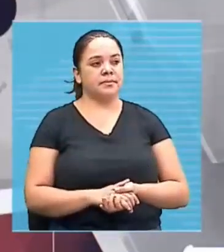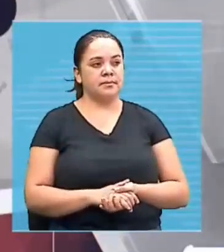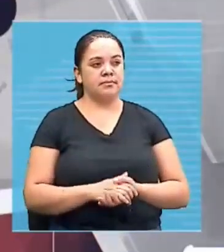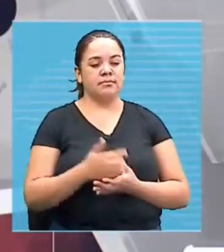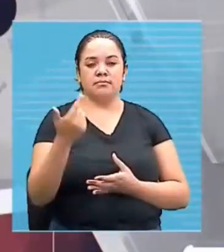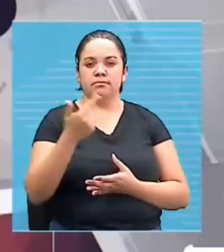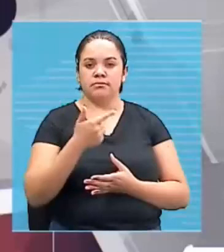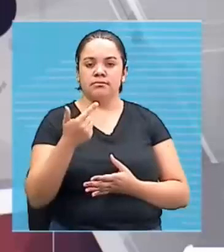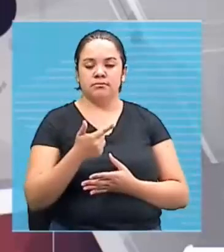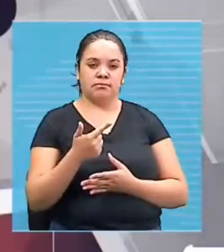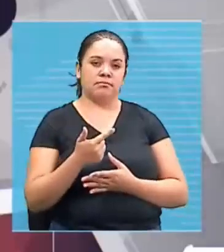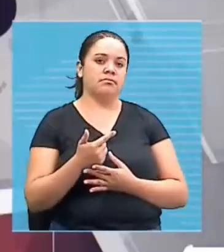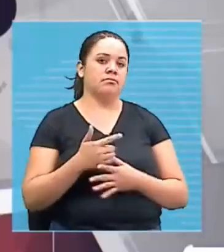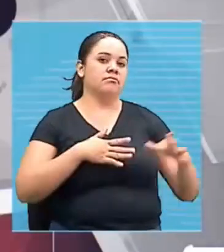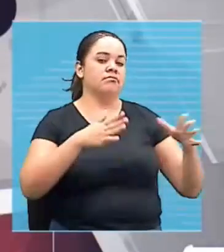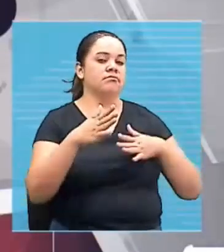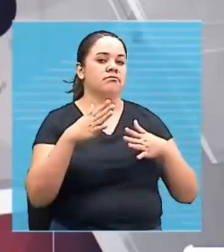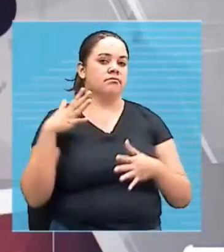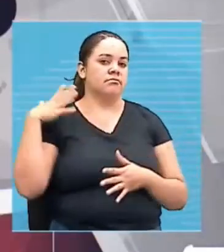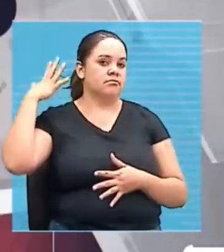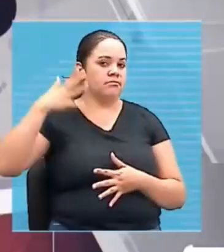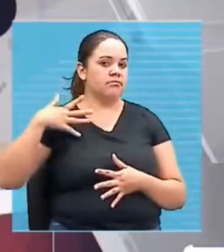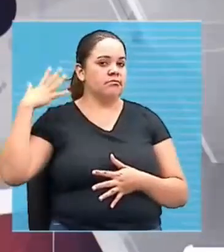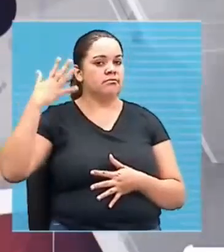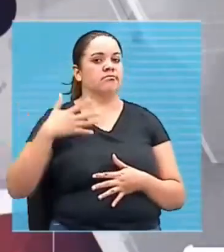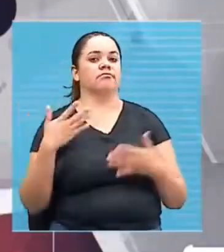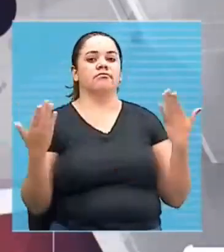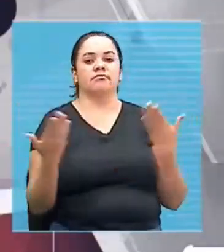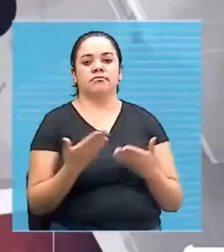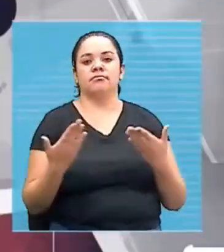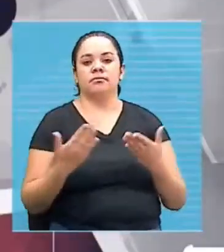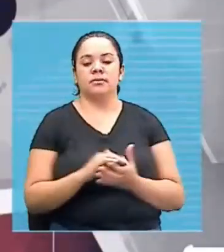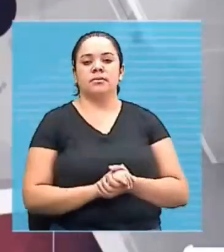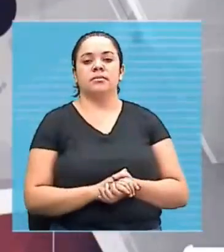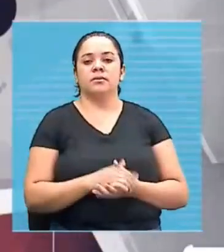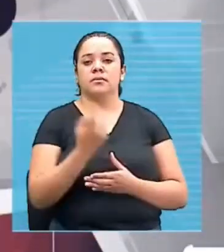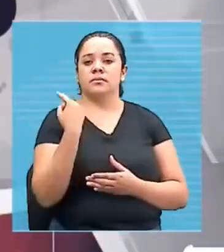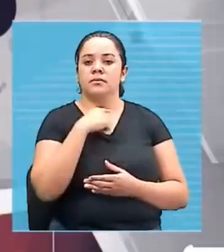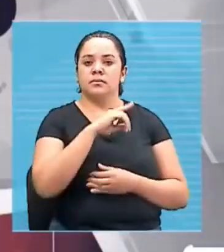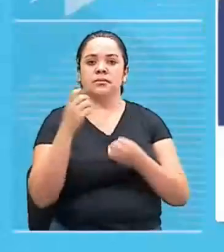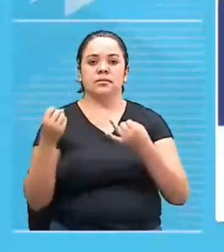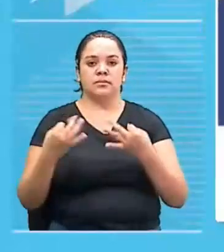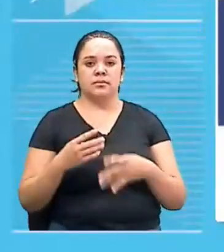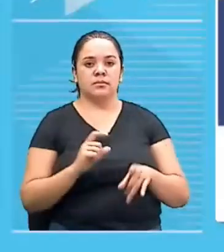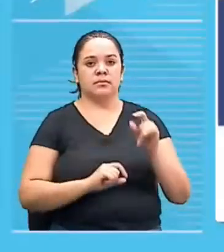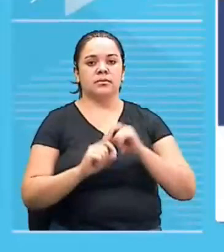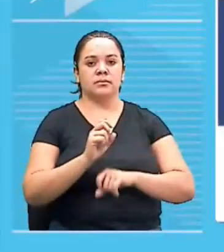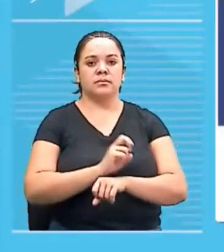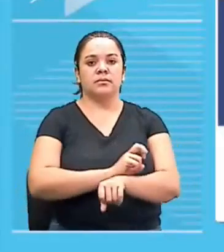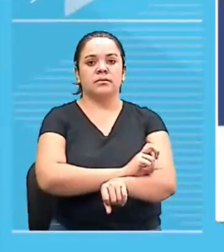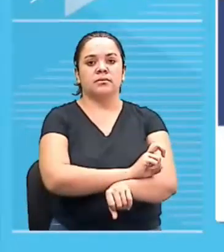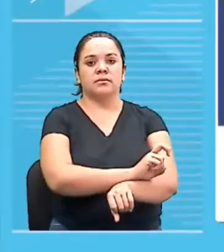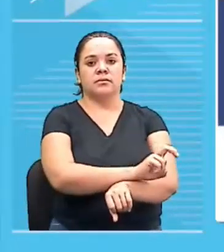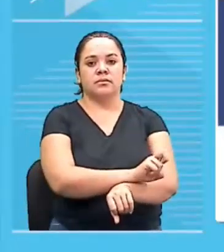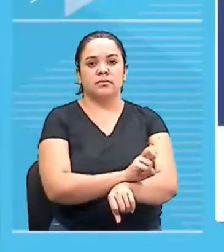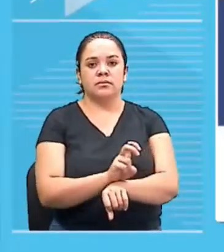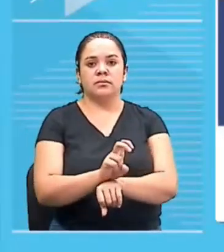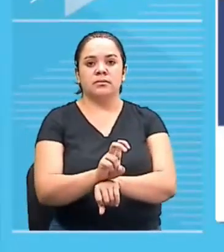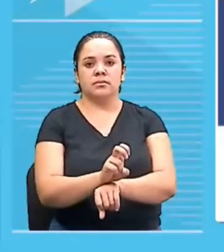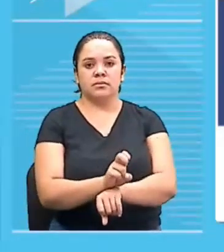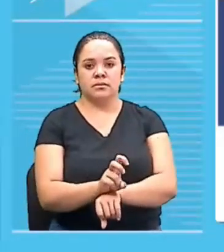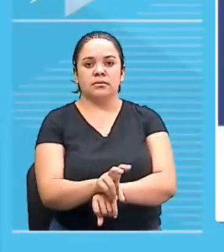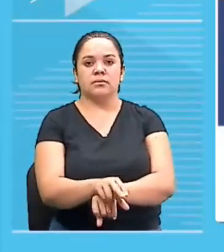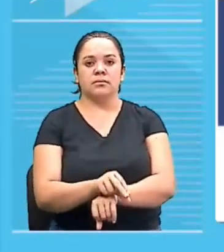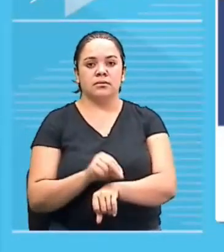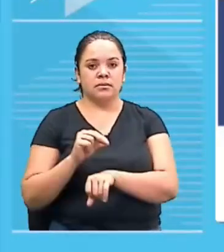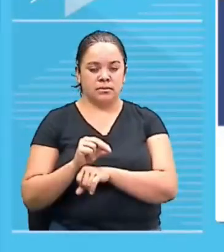nosso bate-papo de hoje, certo? Onde nós estamos falando sobre a robótica nas diversas